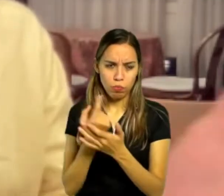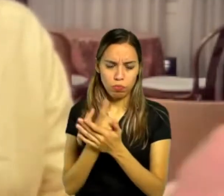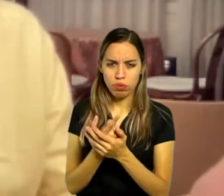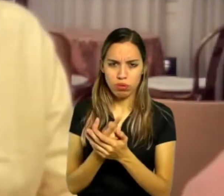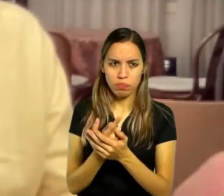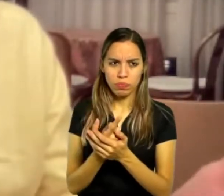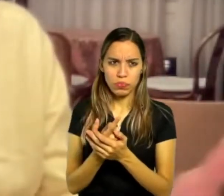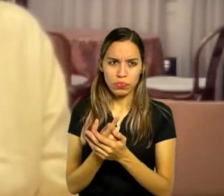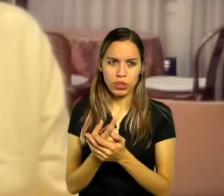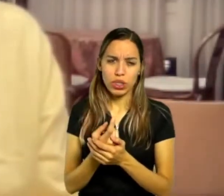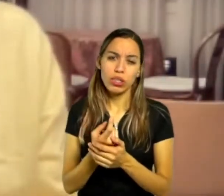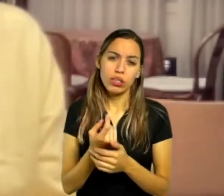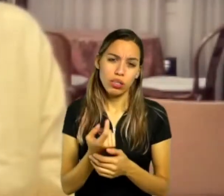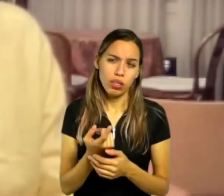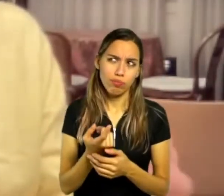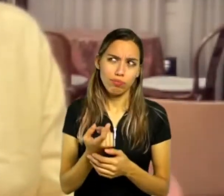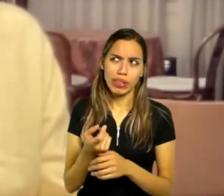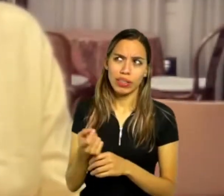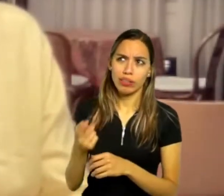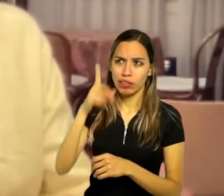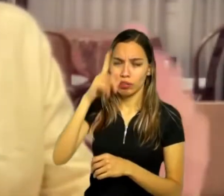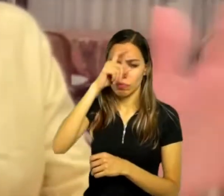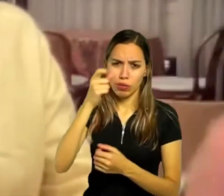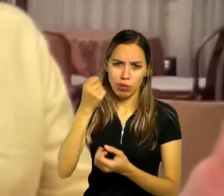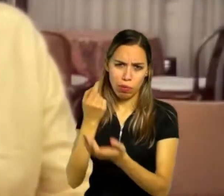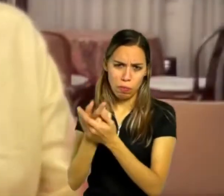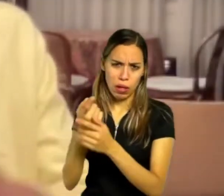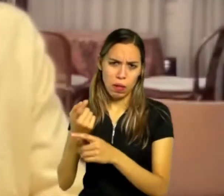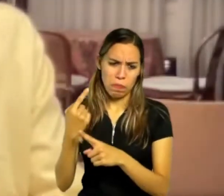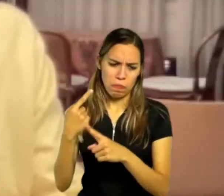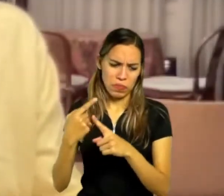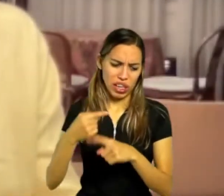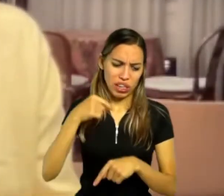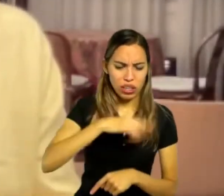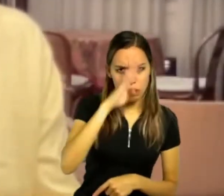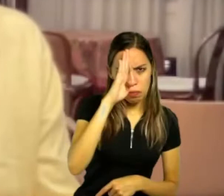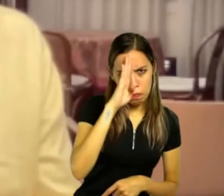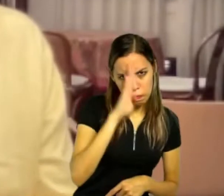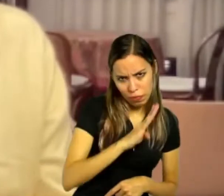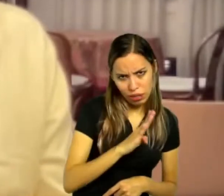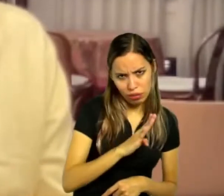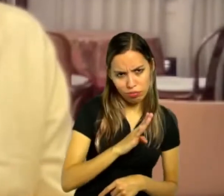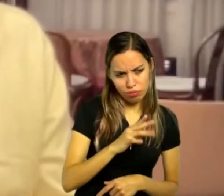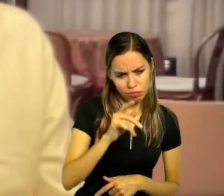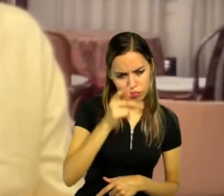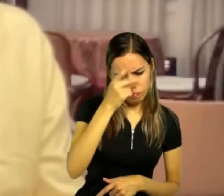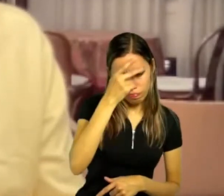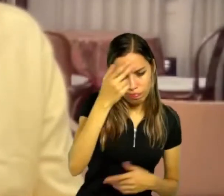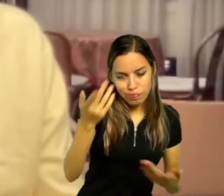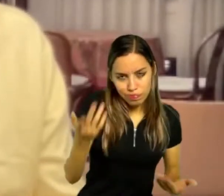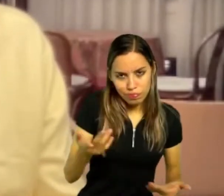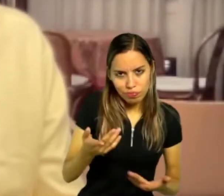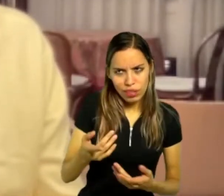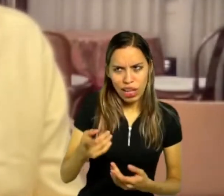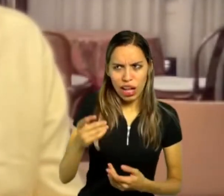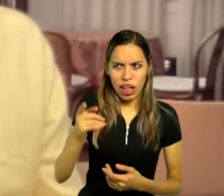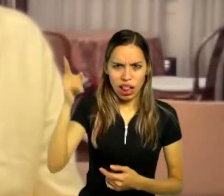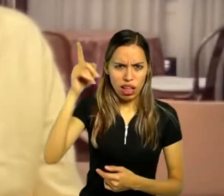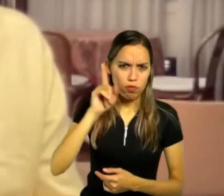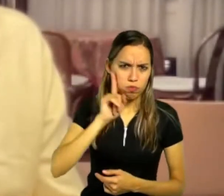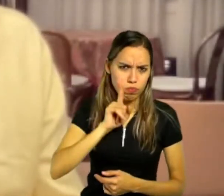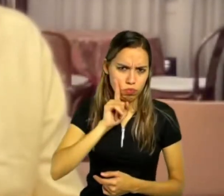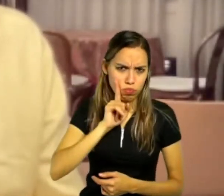de um país como o Brasil. Mas mesmo nos Estados Unidos e na própria Europa, o sistema de saúde tem tido